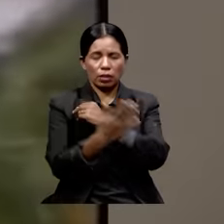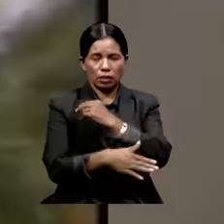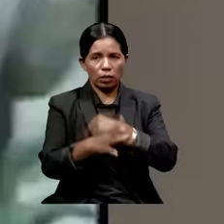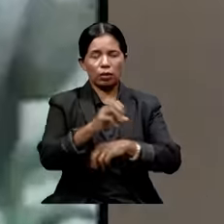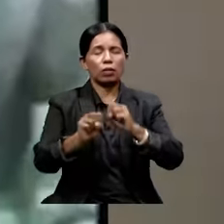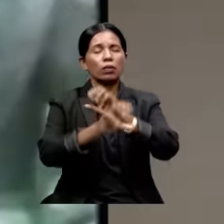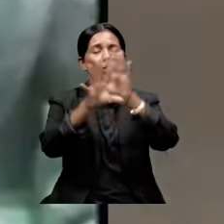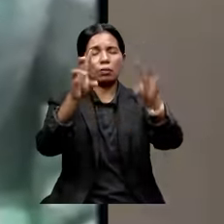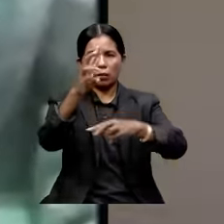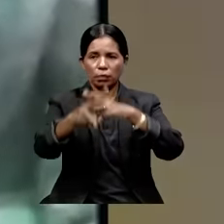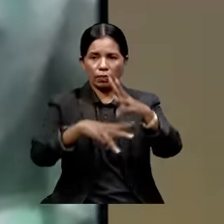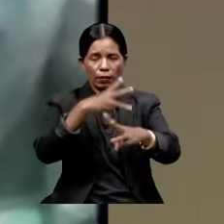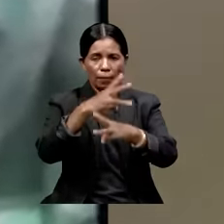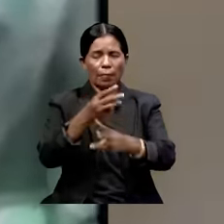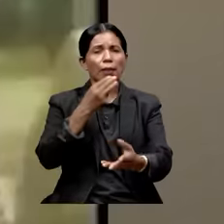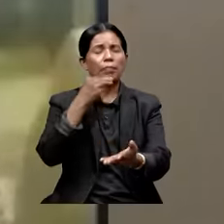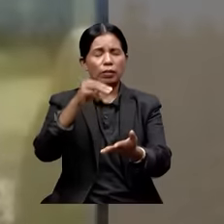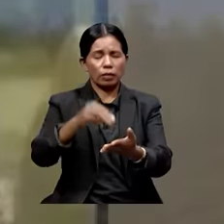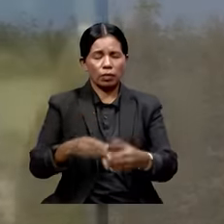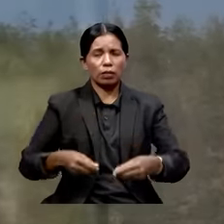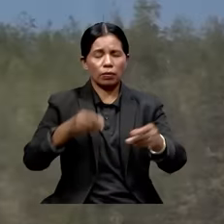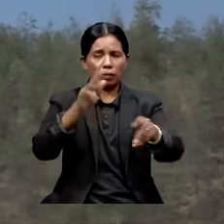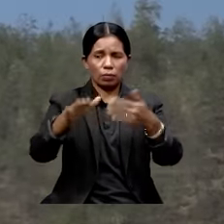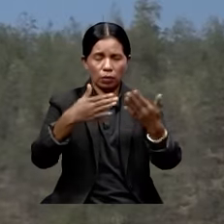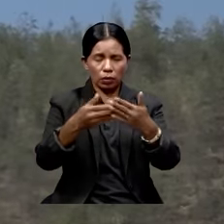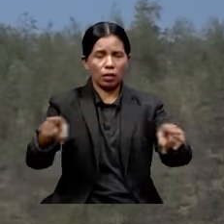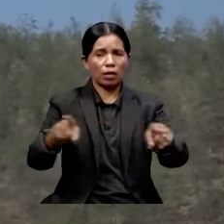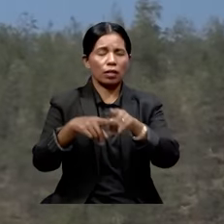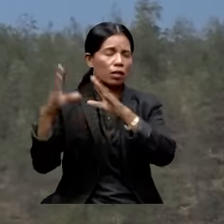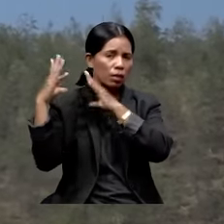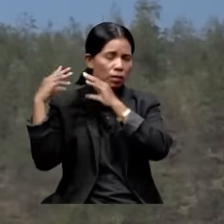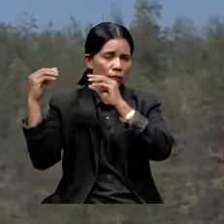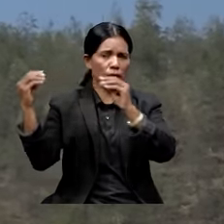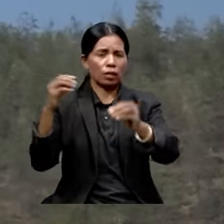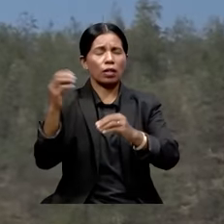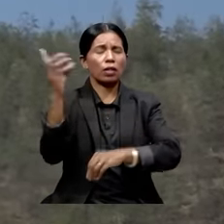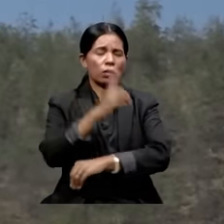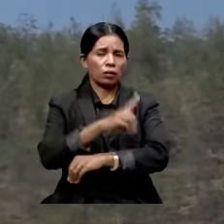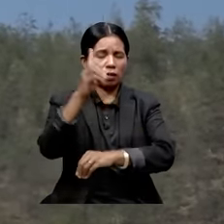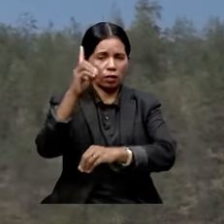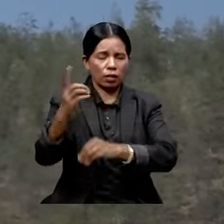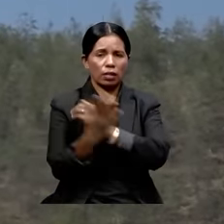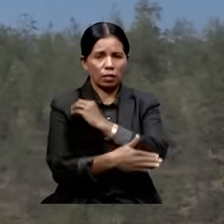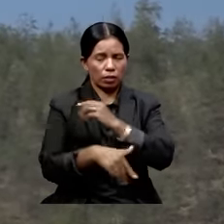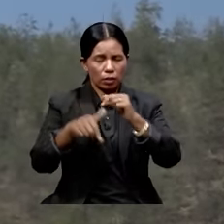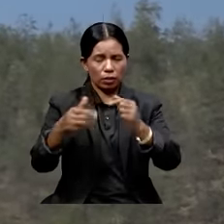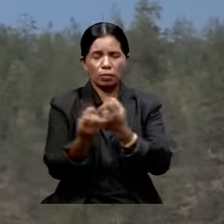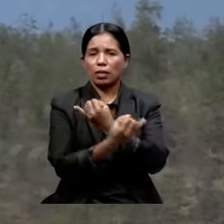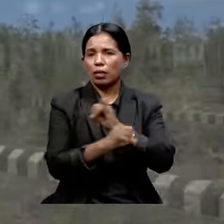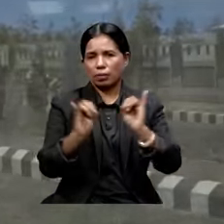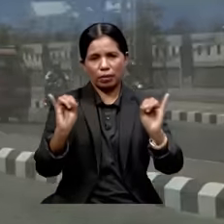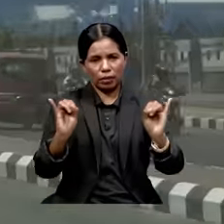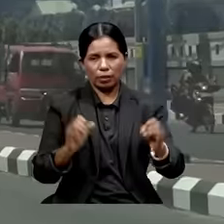Roman mundunian. Mensagem né, foi basar nesira nessa esperança katak, oron ida rai lulik né, sehetan ukun